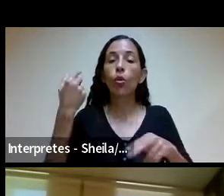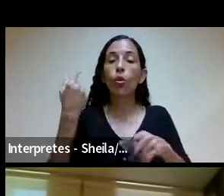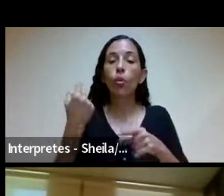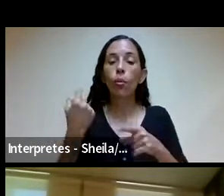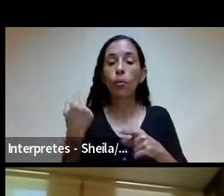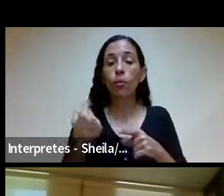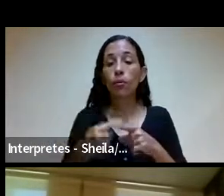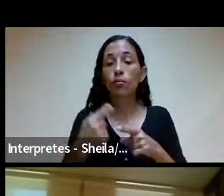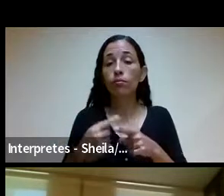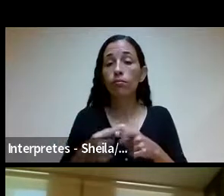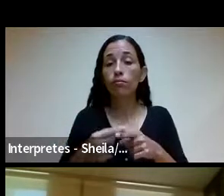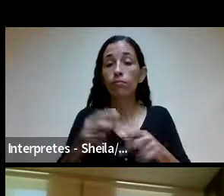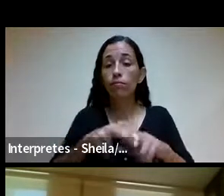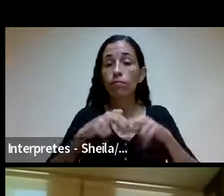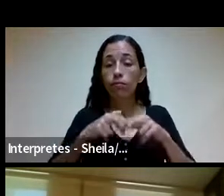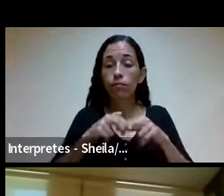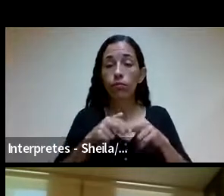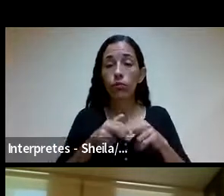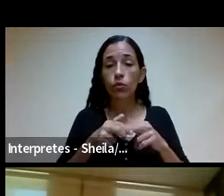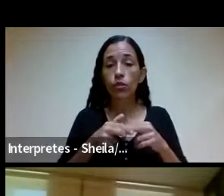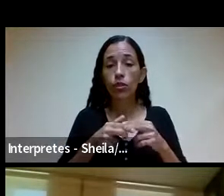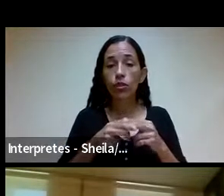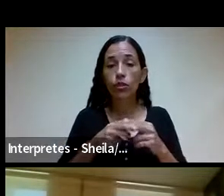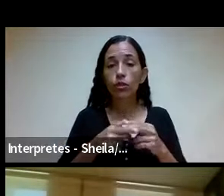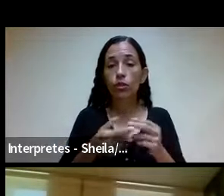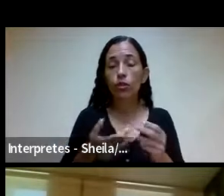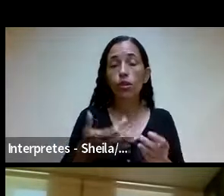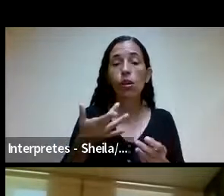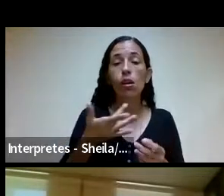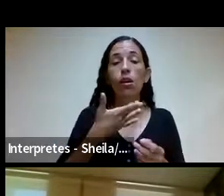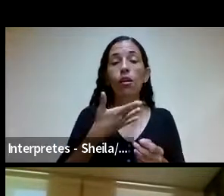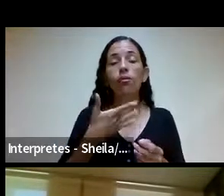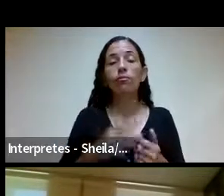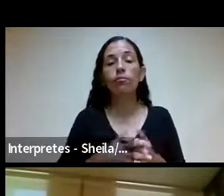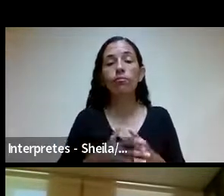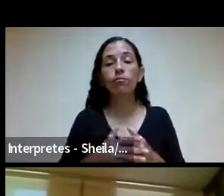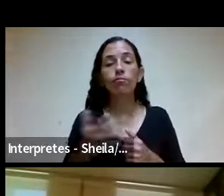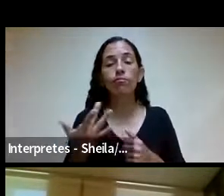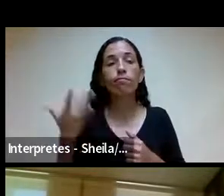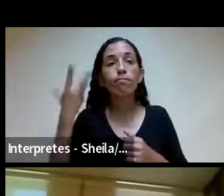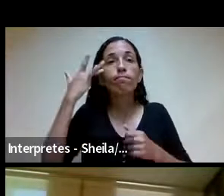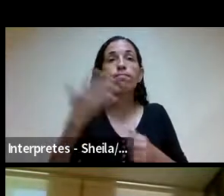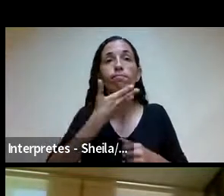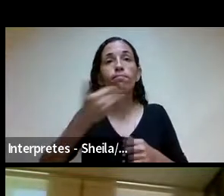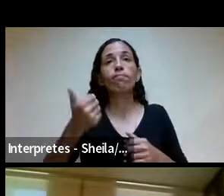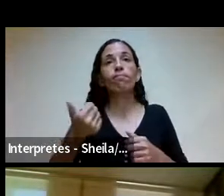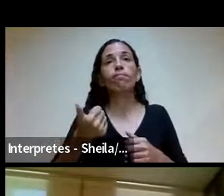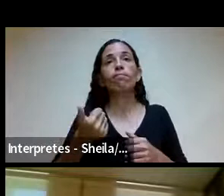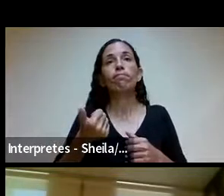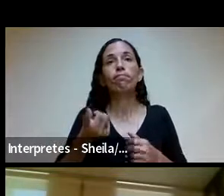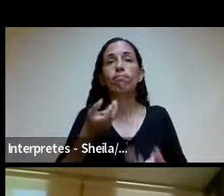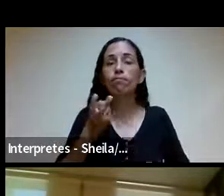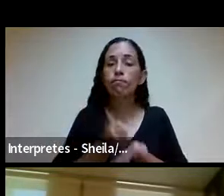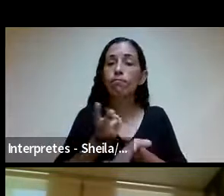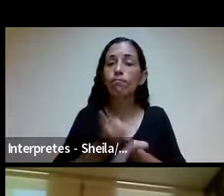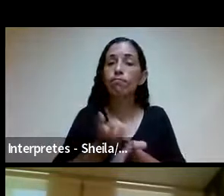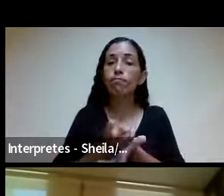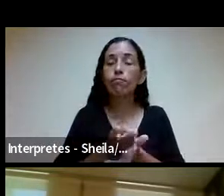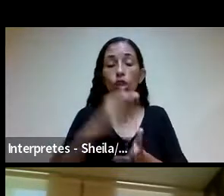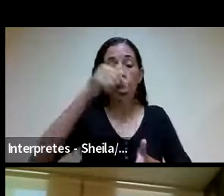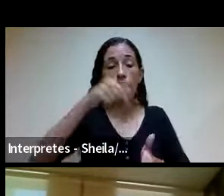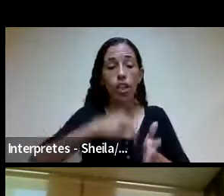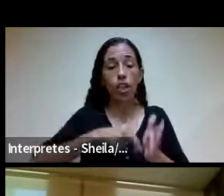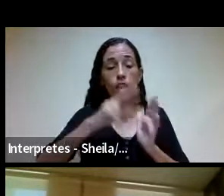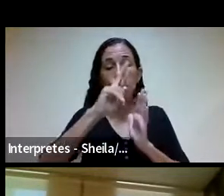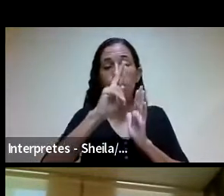mérito, manifestou-se pelo desprovimento do recurso em face da fragilidade das provas carreadas aos autos. É o relatório